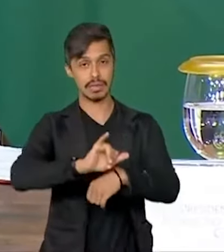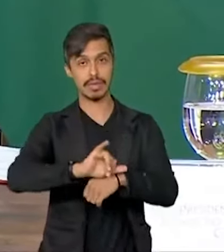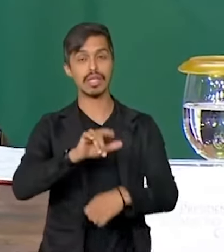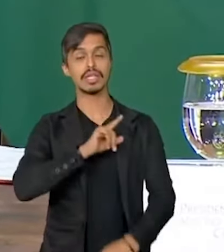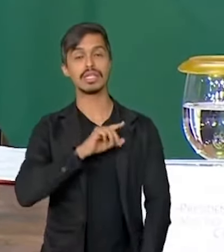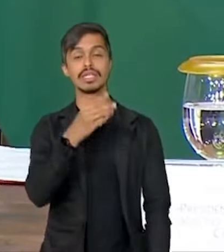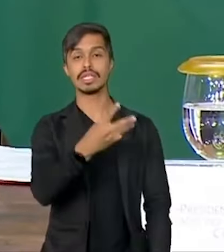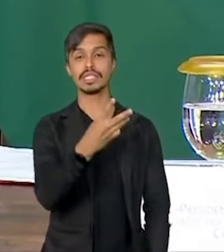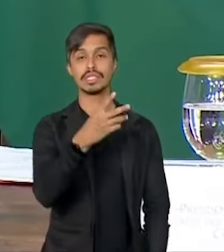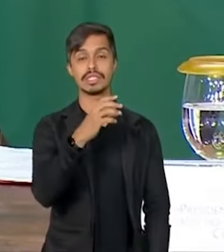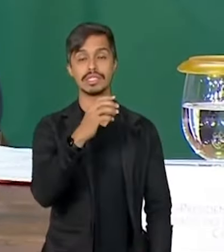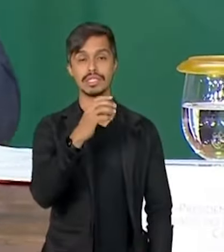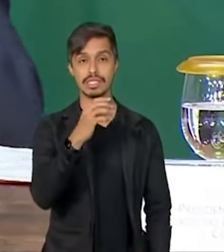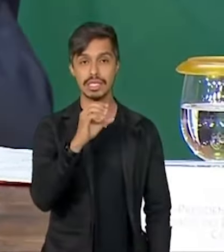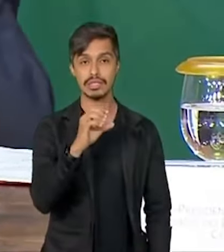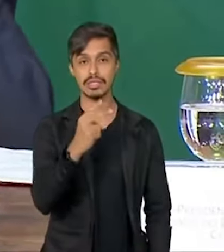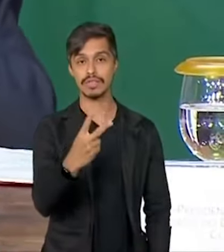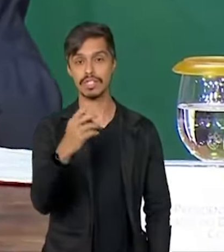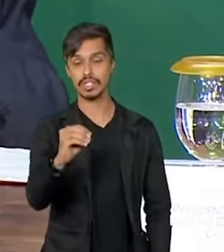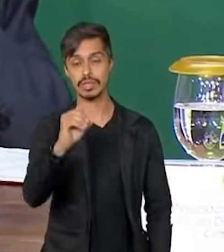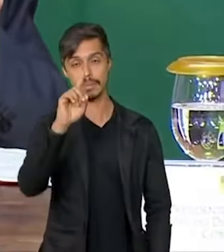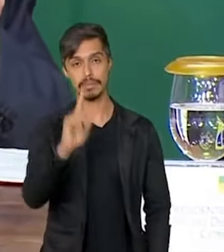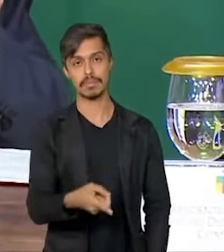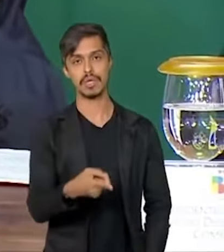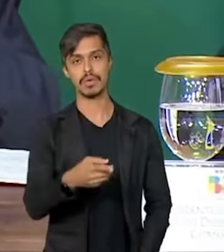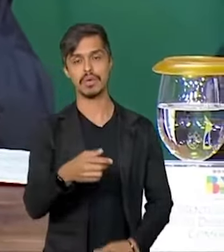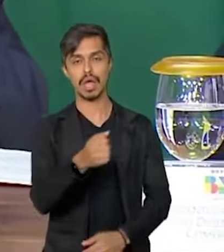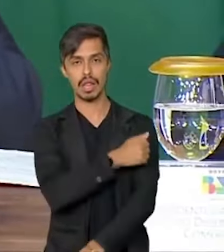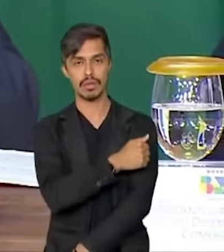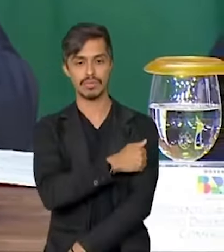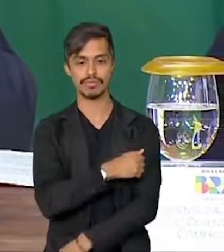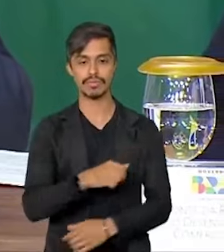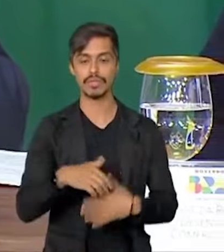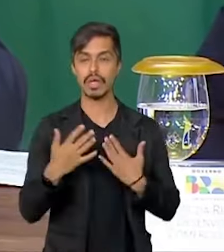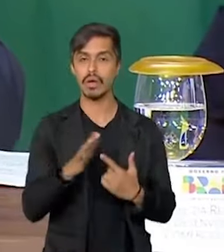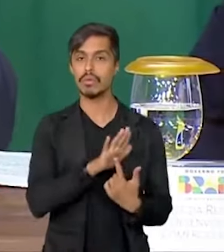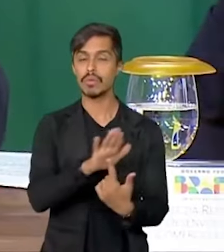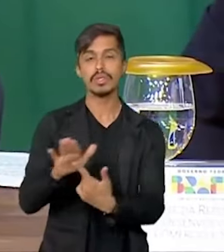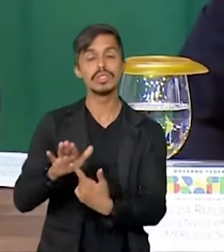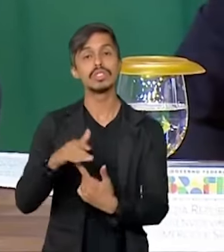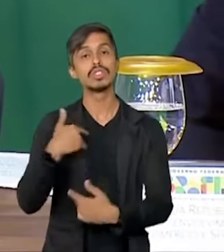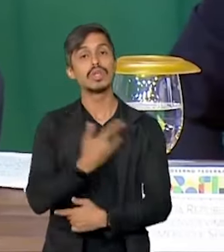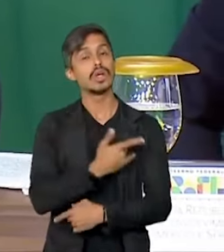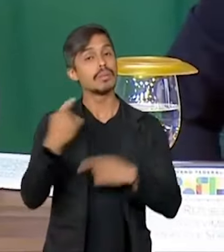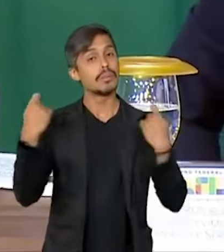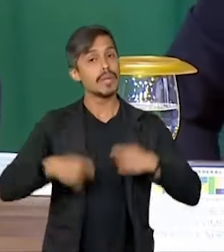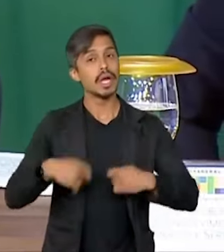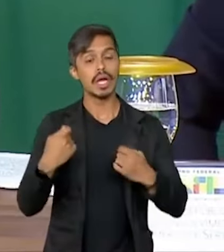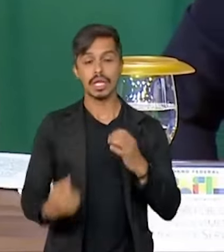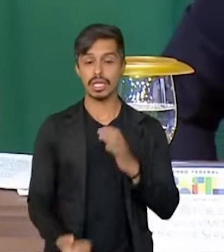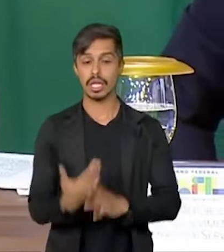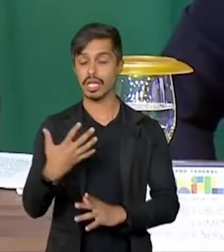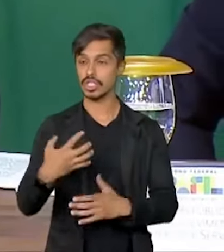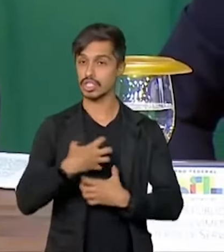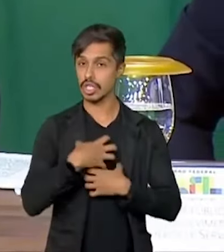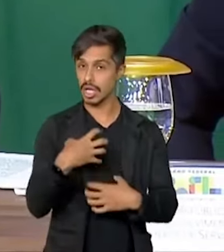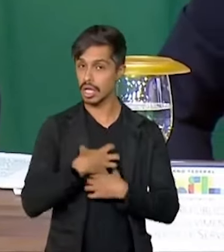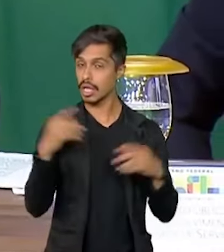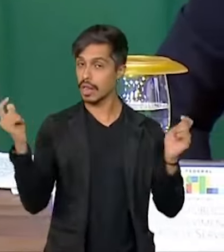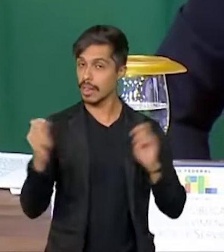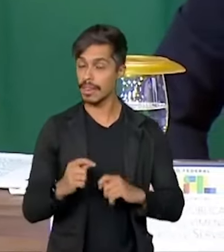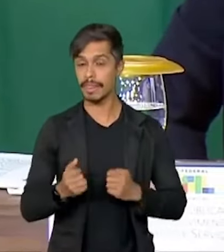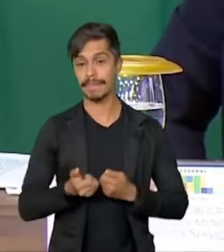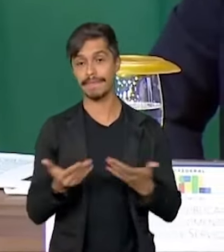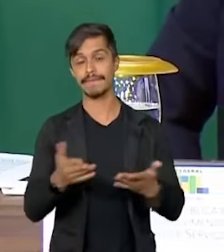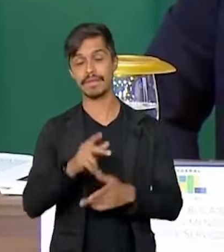Brasil. Ou seja, numa demonstração de que nós precisamos criar condições para